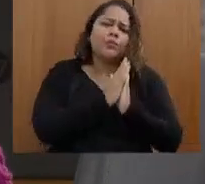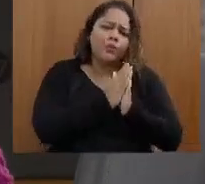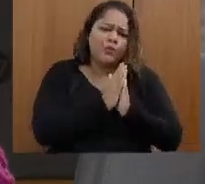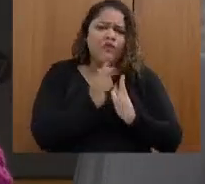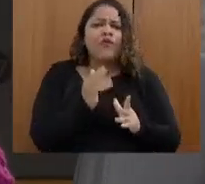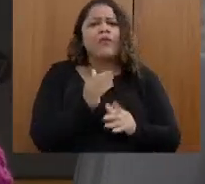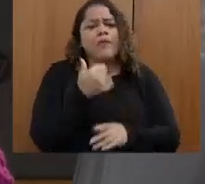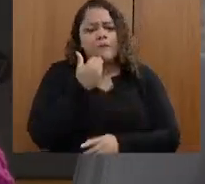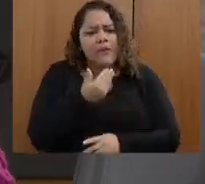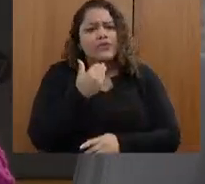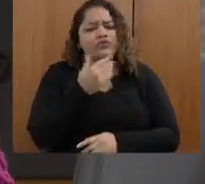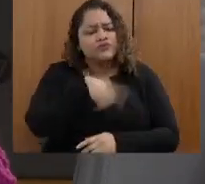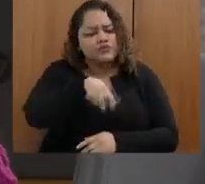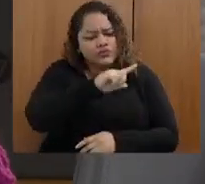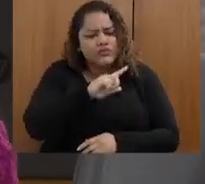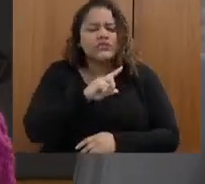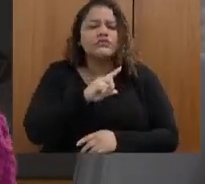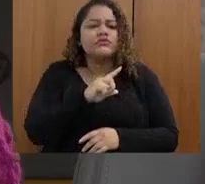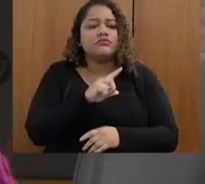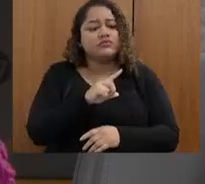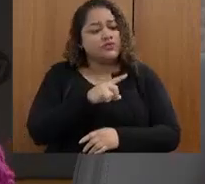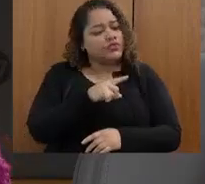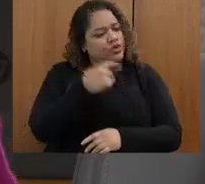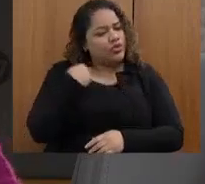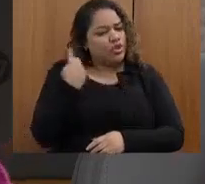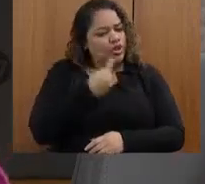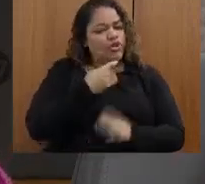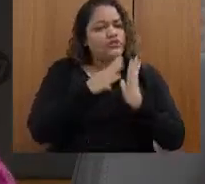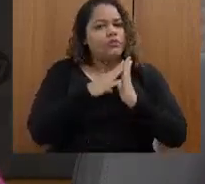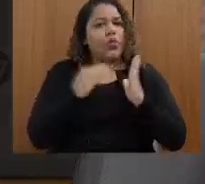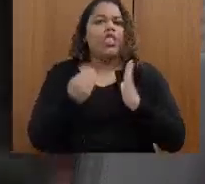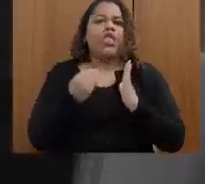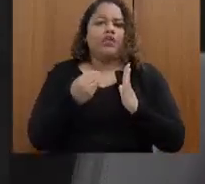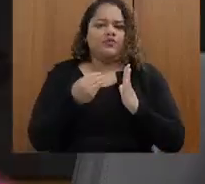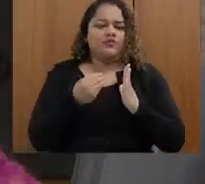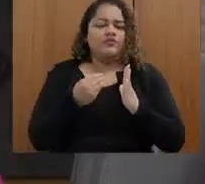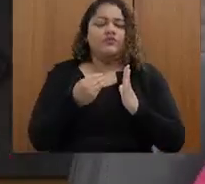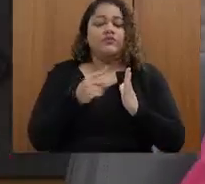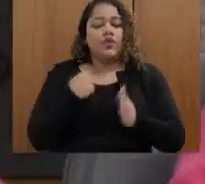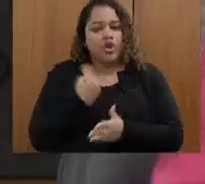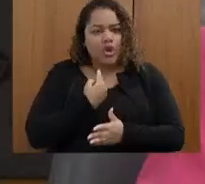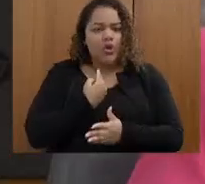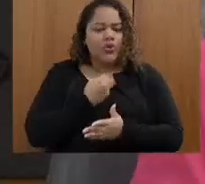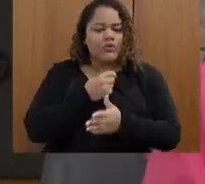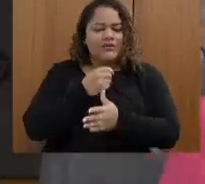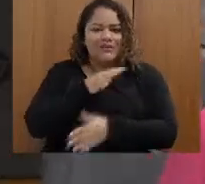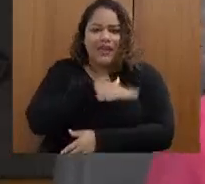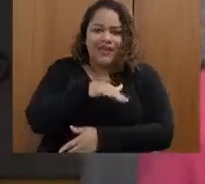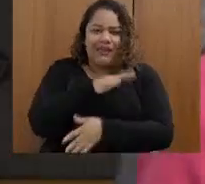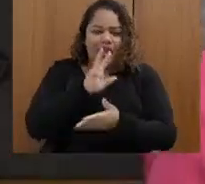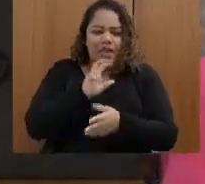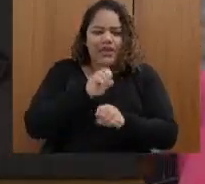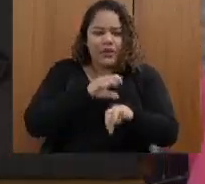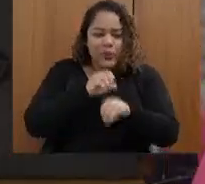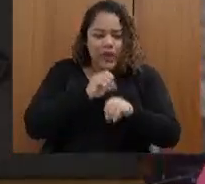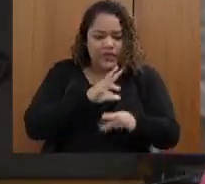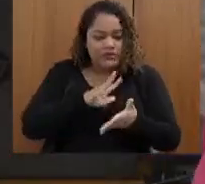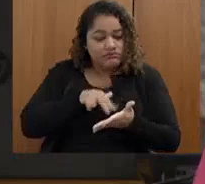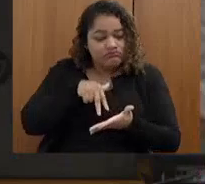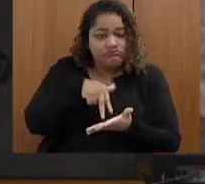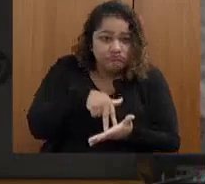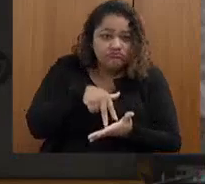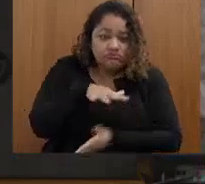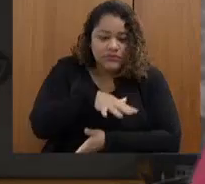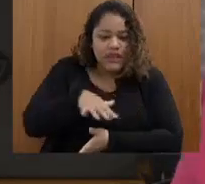que a gente da educação constrói né se coloca no espaço democrático e consegue